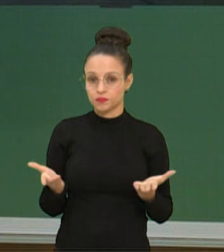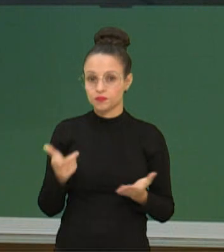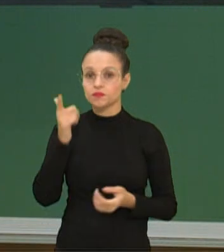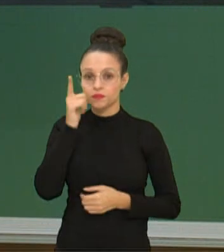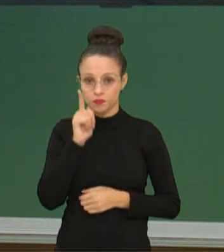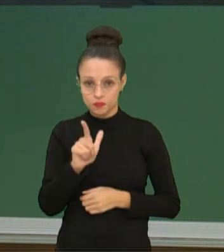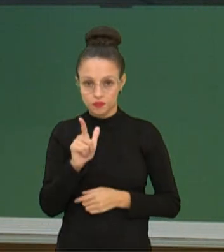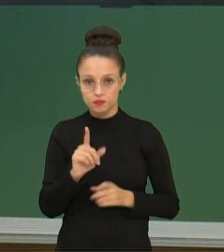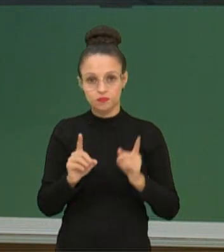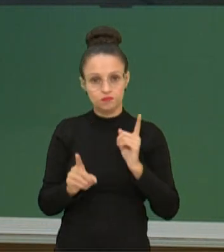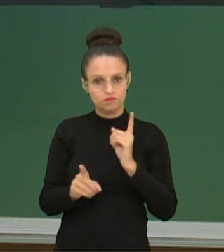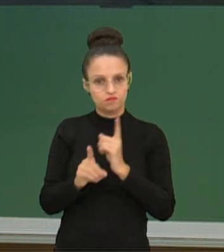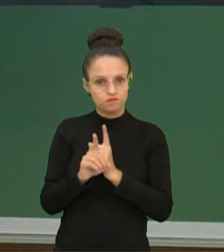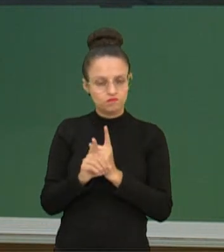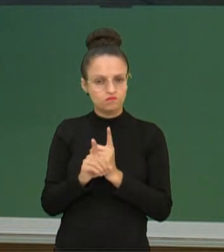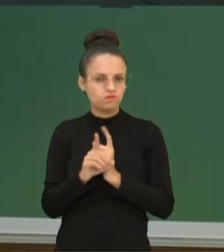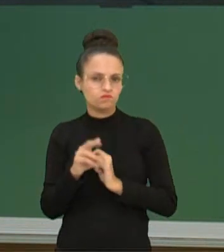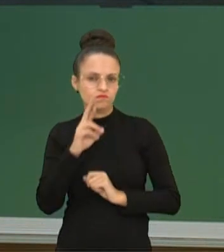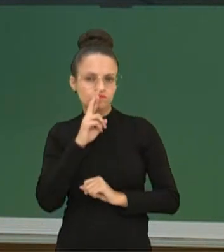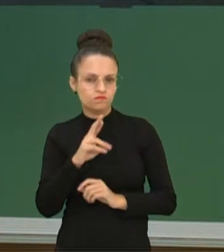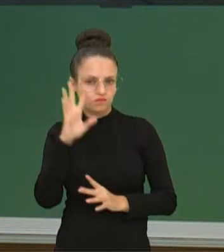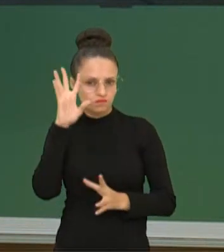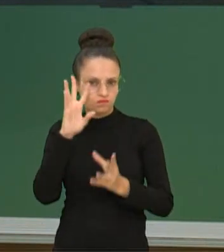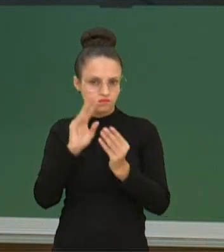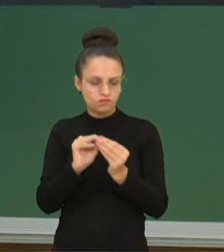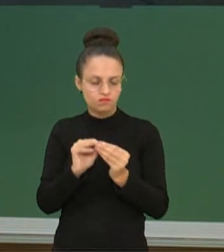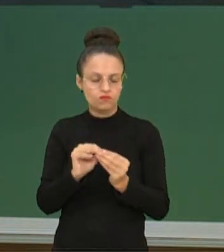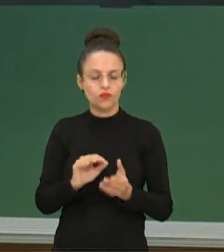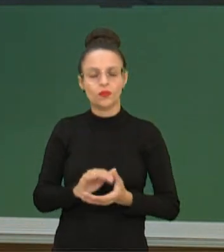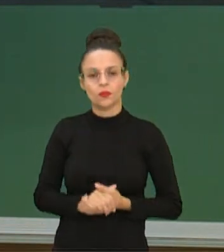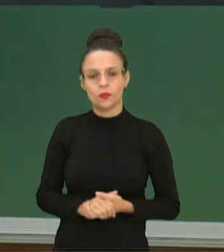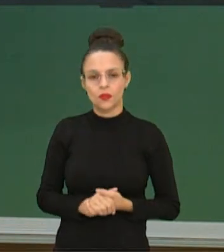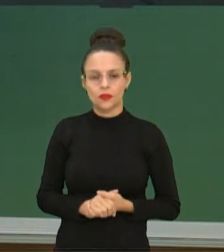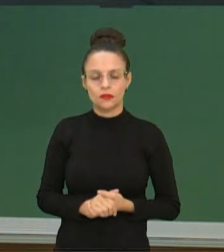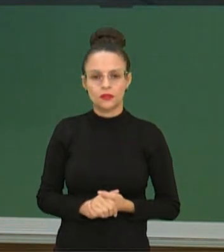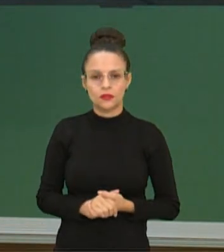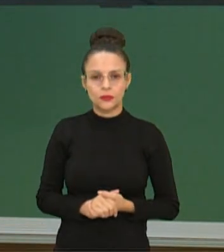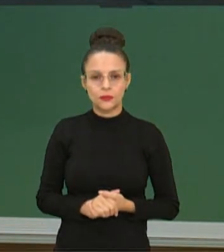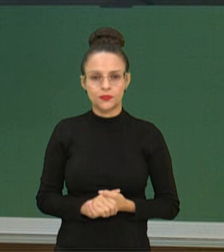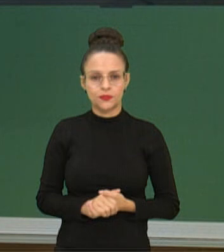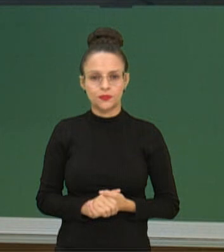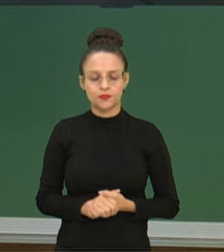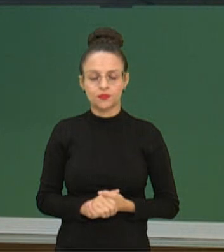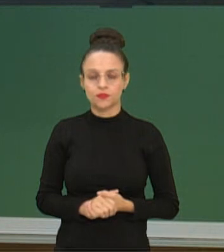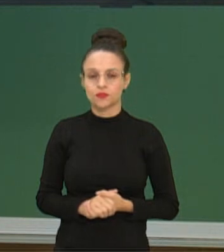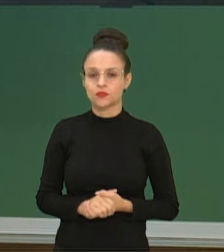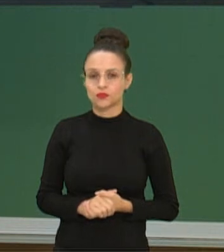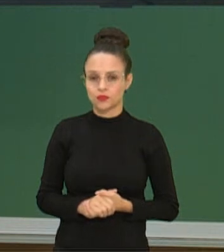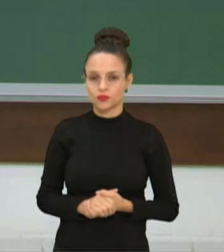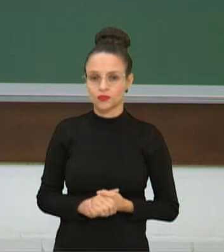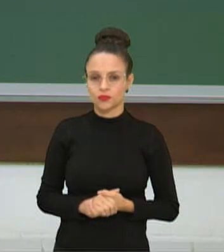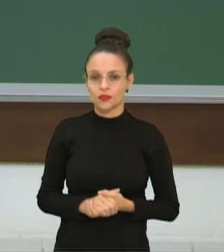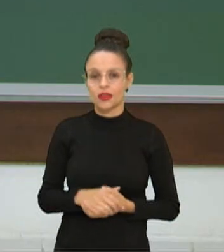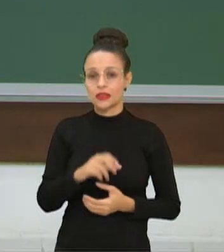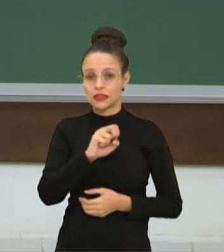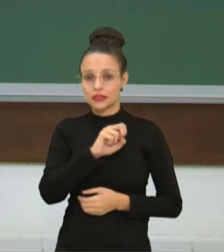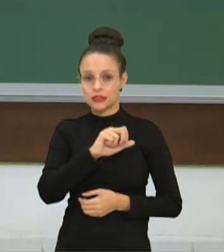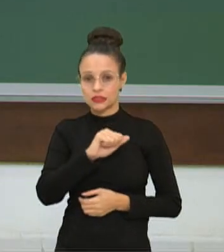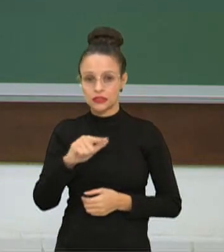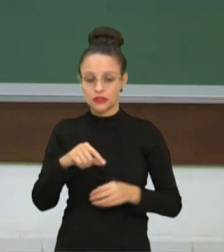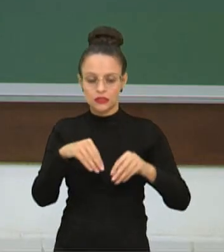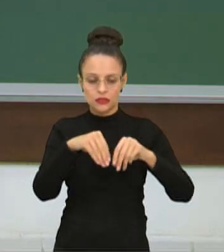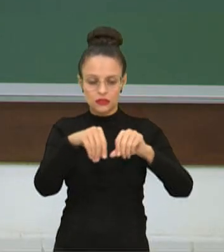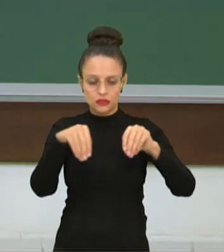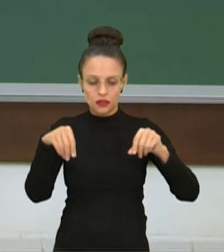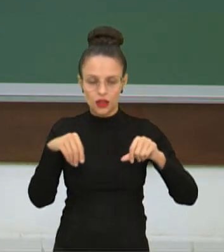Conseguiu chegar a uma conclusão? Então, basicamente, é o seguinte: o sal é um alimento que chega à mesa